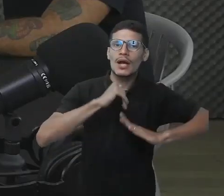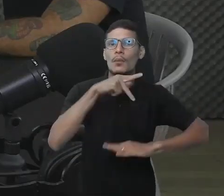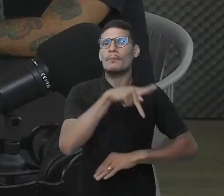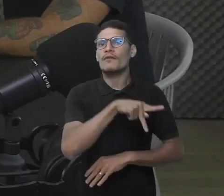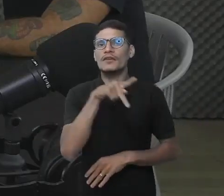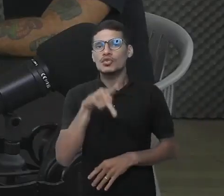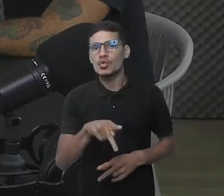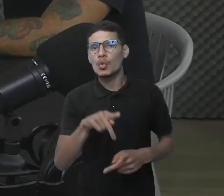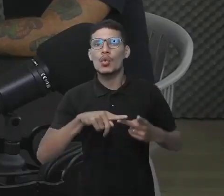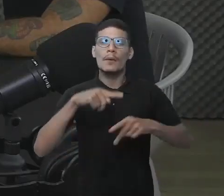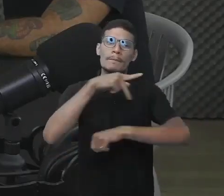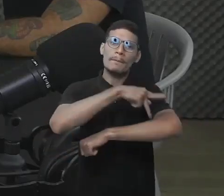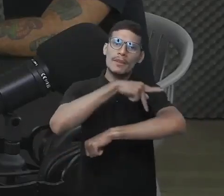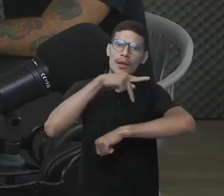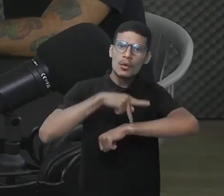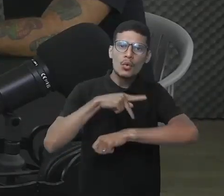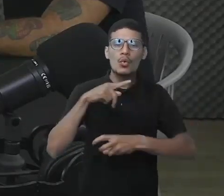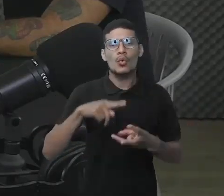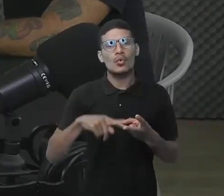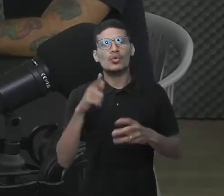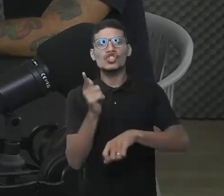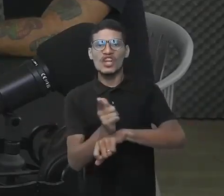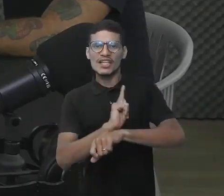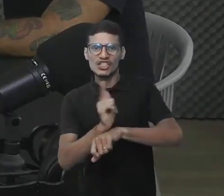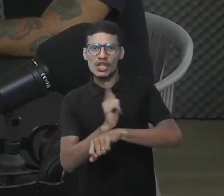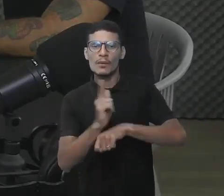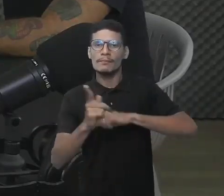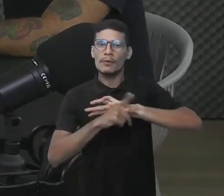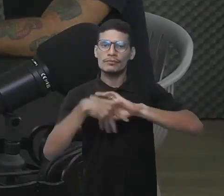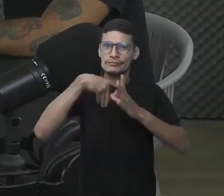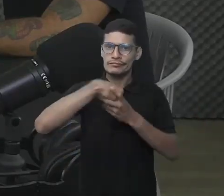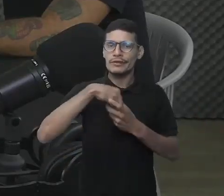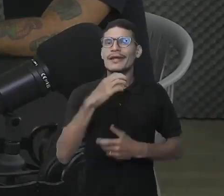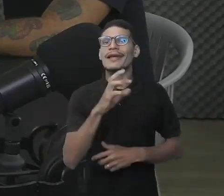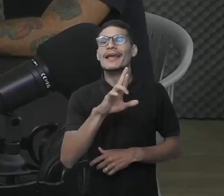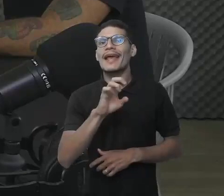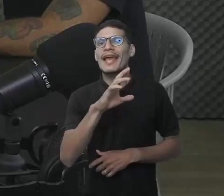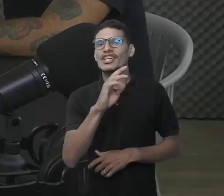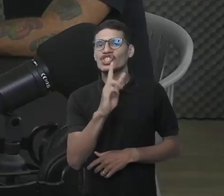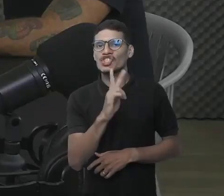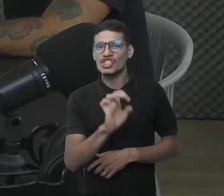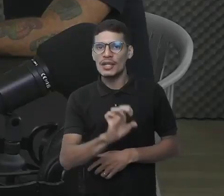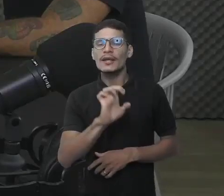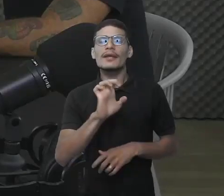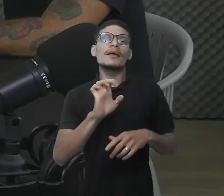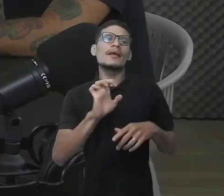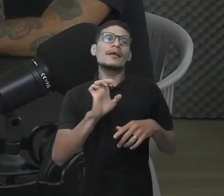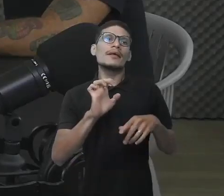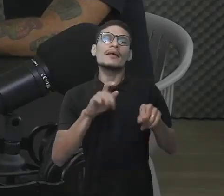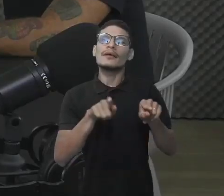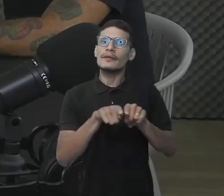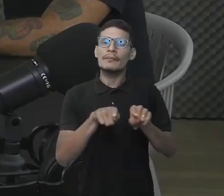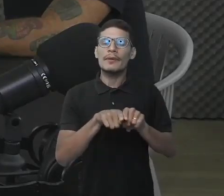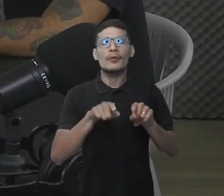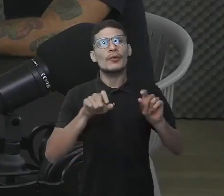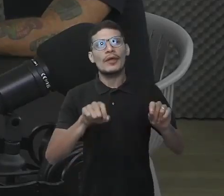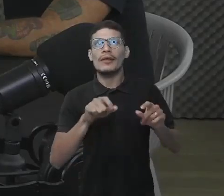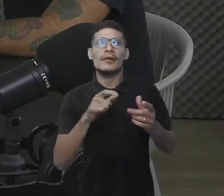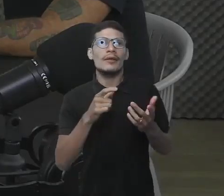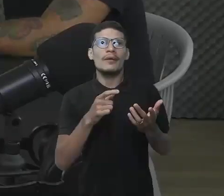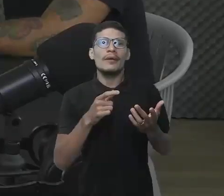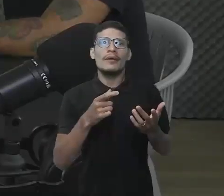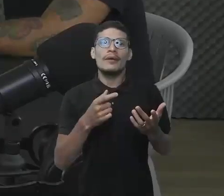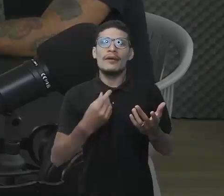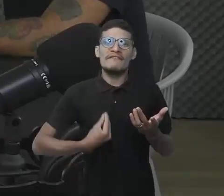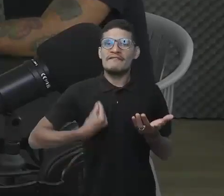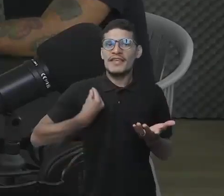professores, pedagogos, a gestão da creche, ela, e elas são muito, como convivem